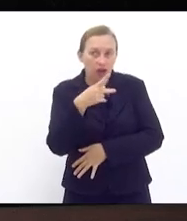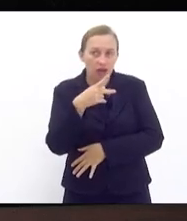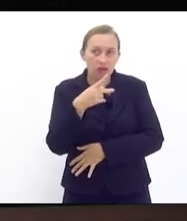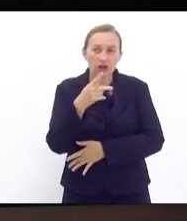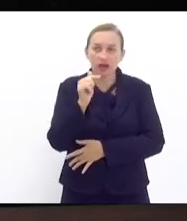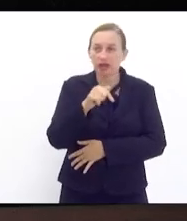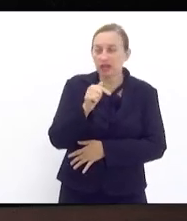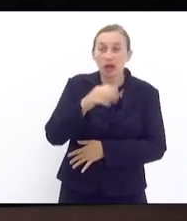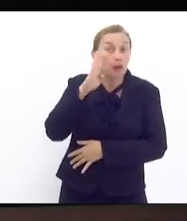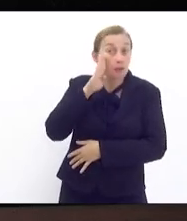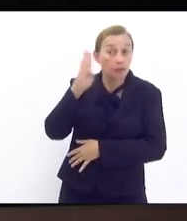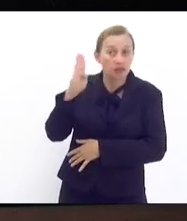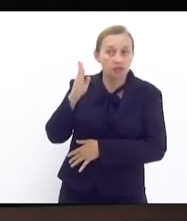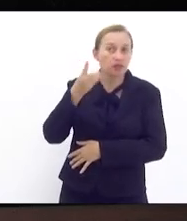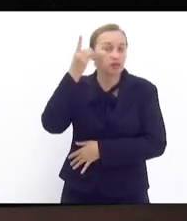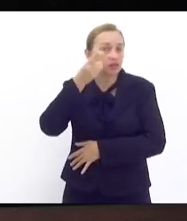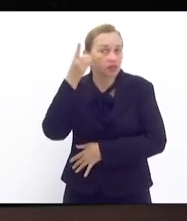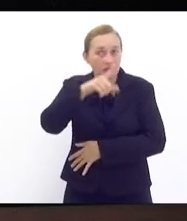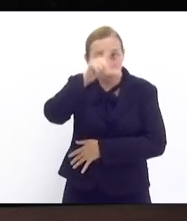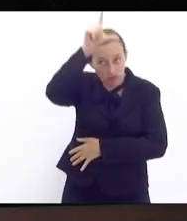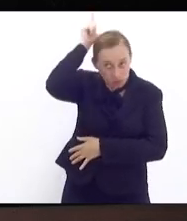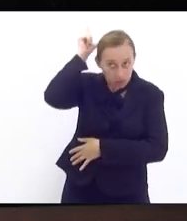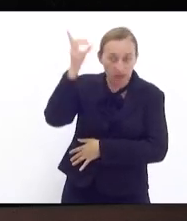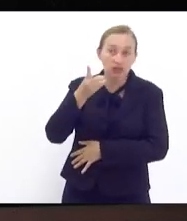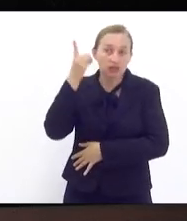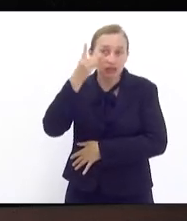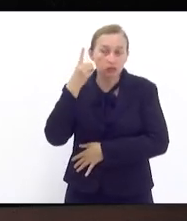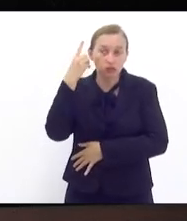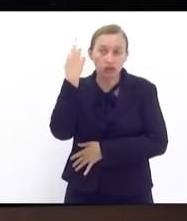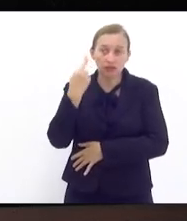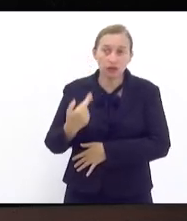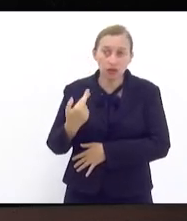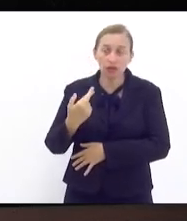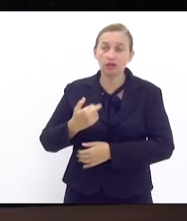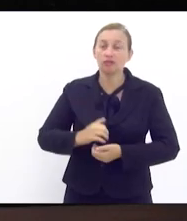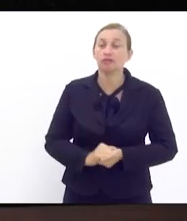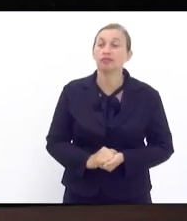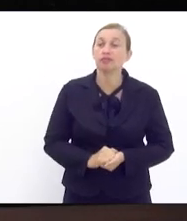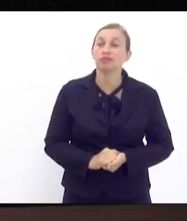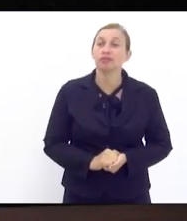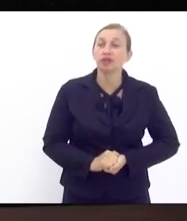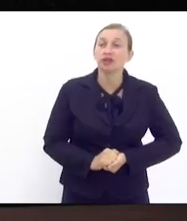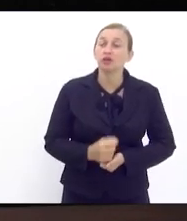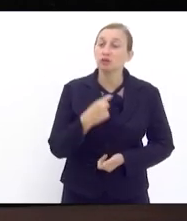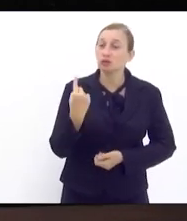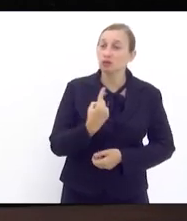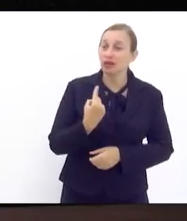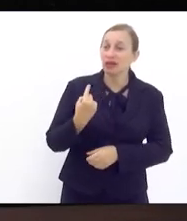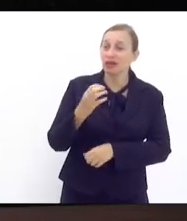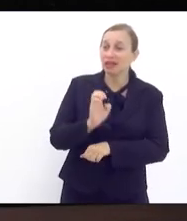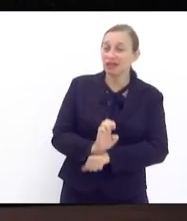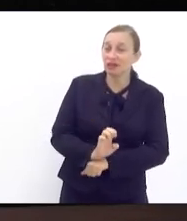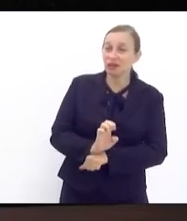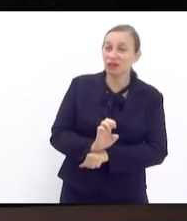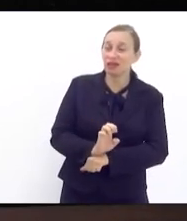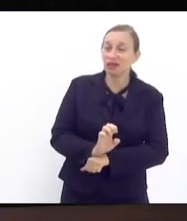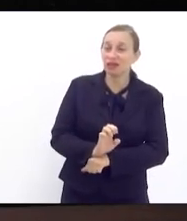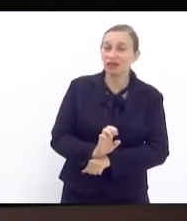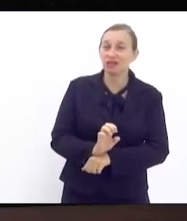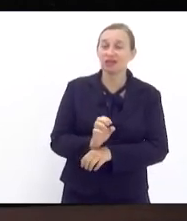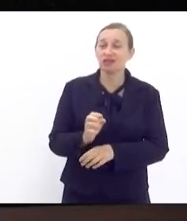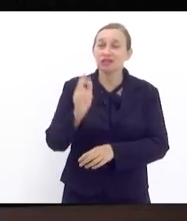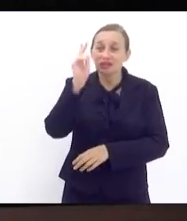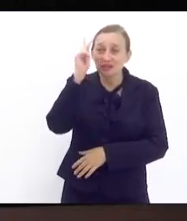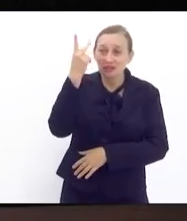aqui principalmente Luiz Paulo e a deputada Renata Souza. O nosso estado vem, como a gente está sabendo, numa história